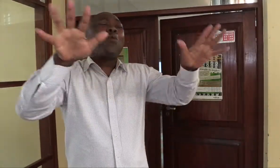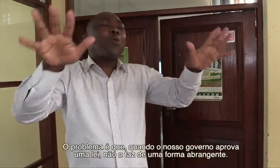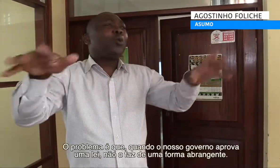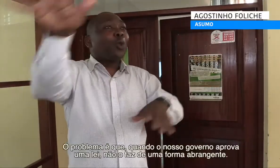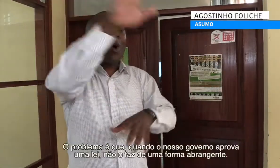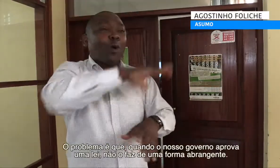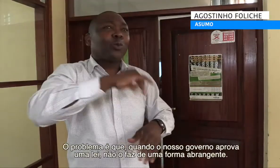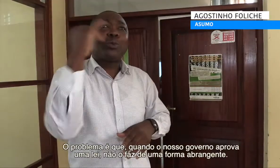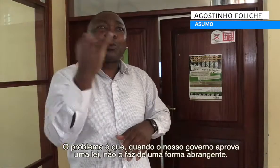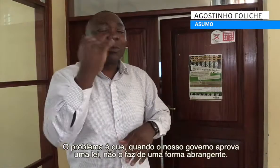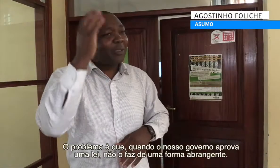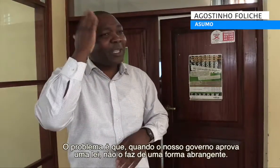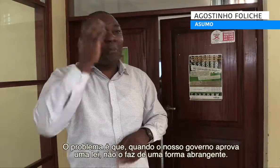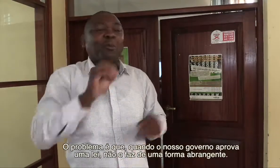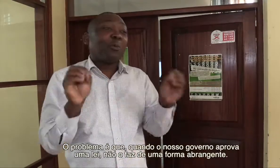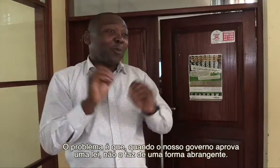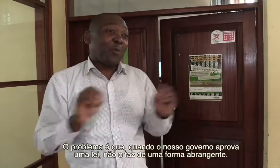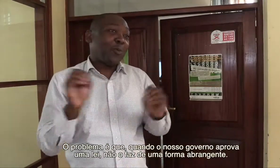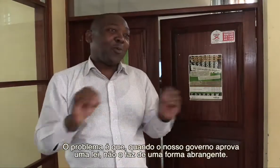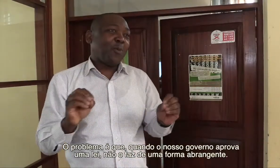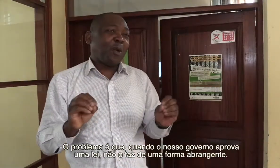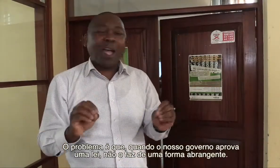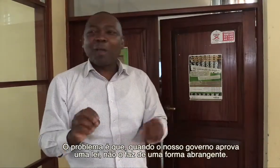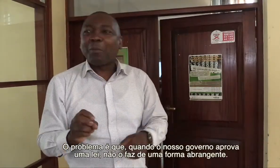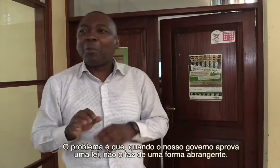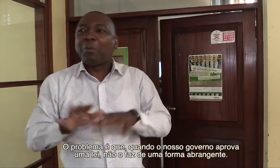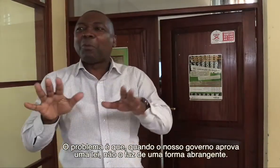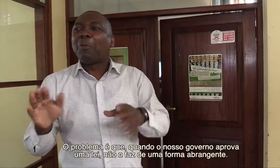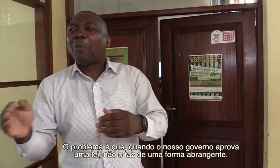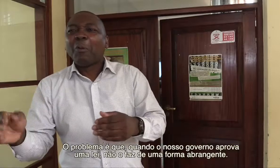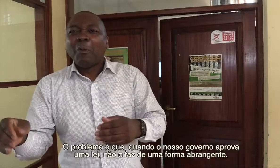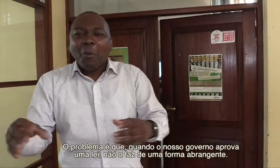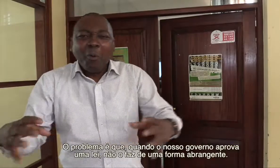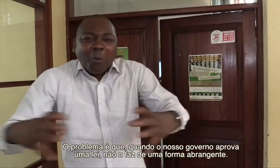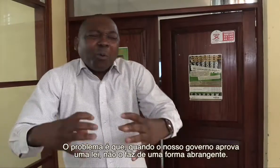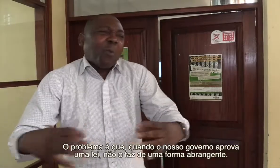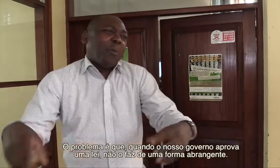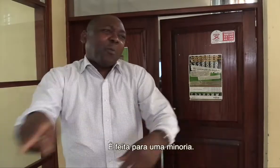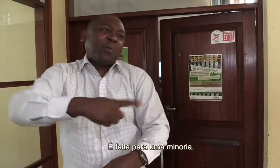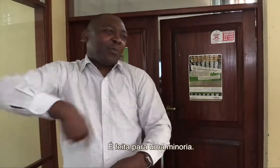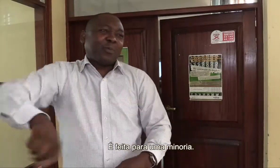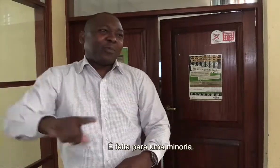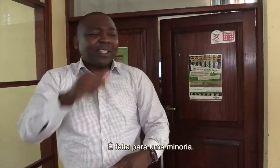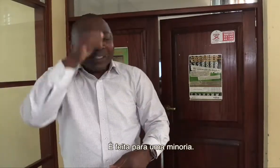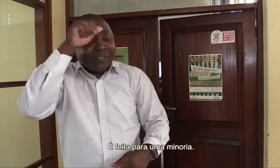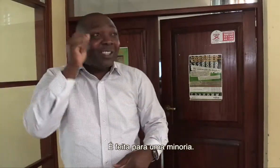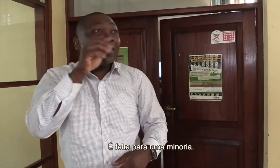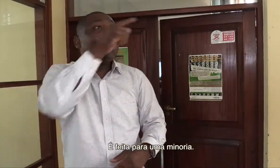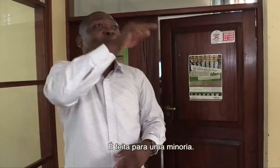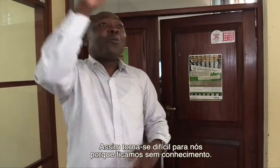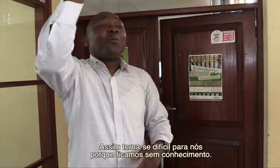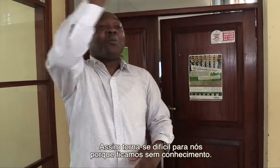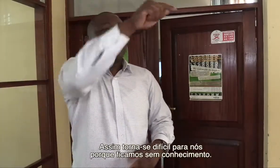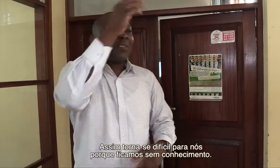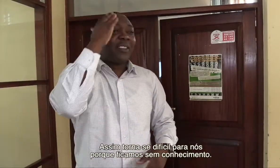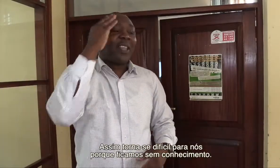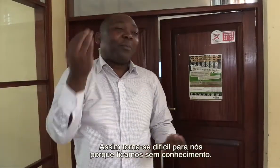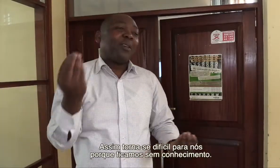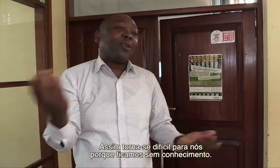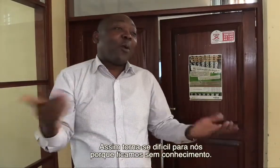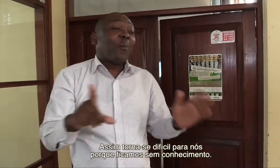O problema é quando o nosso governo aprova uma lei, não publica de uma forma abrangente. É feita para uma minoria. Assim